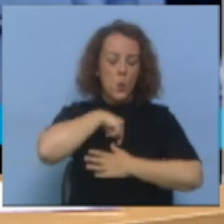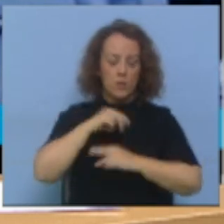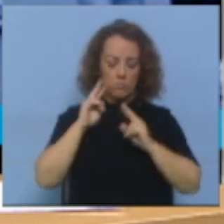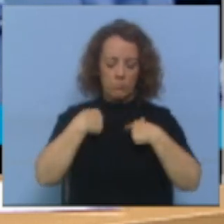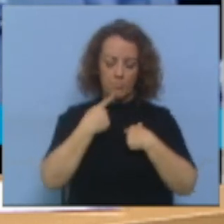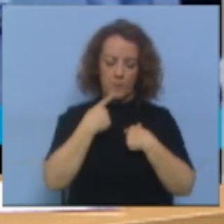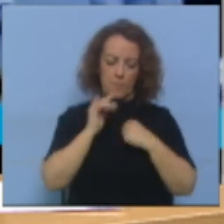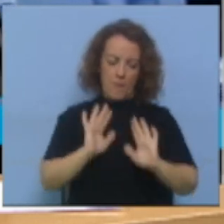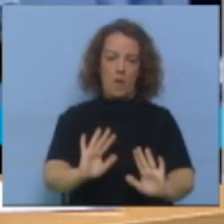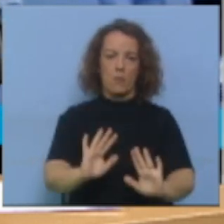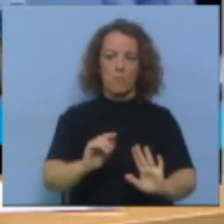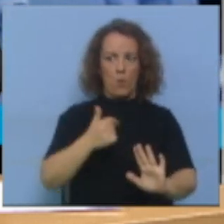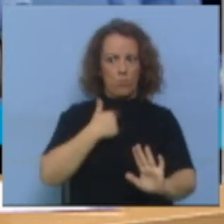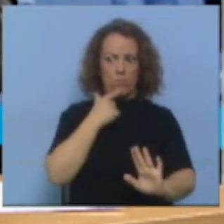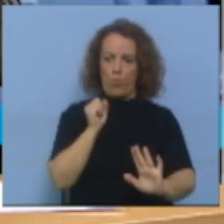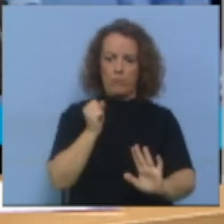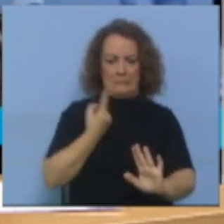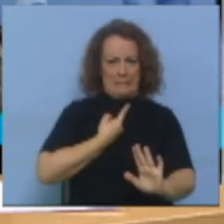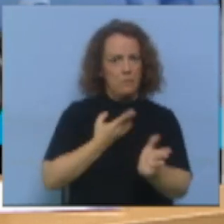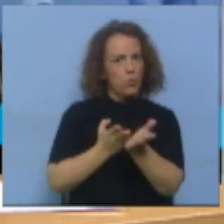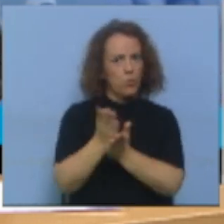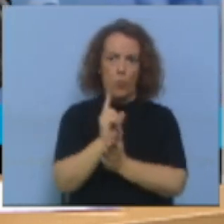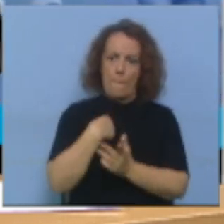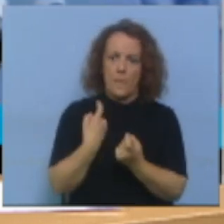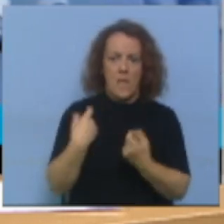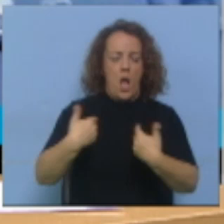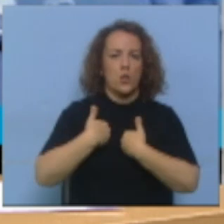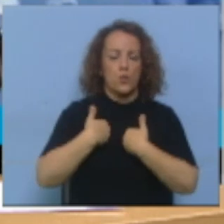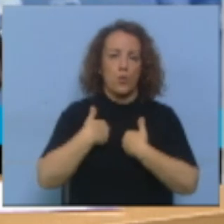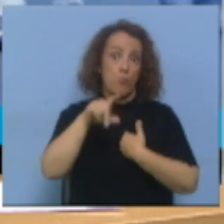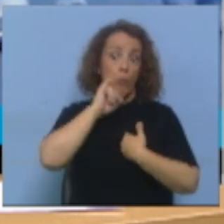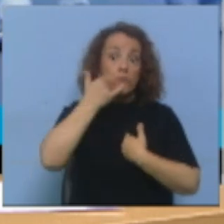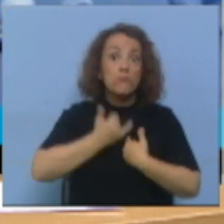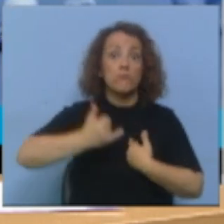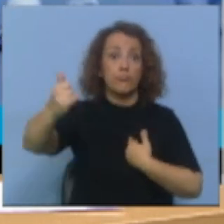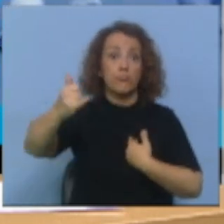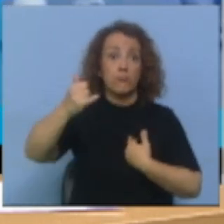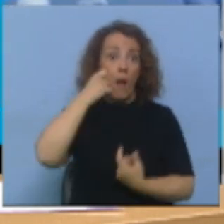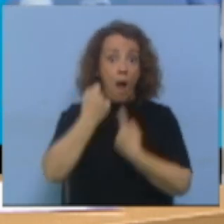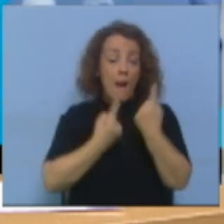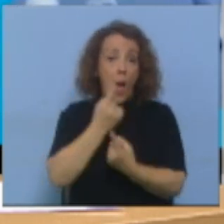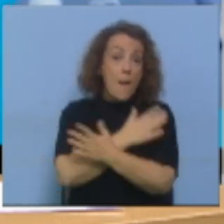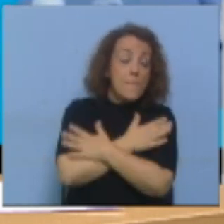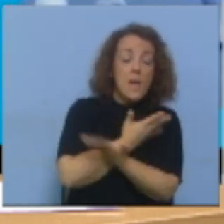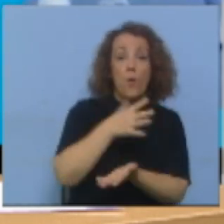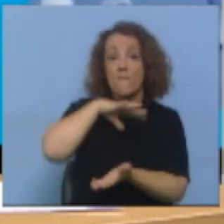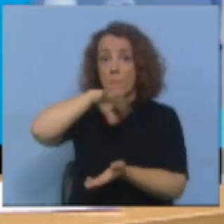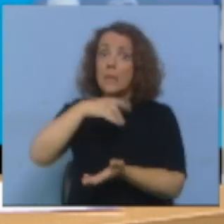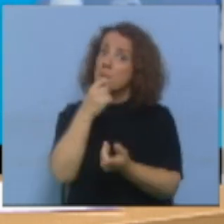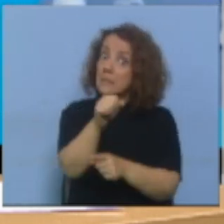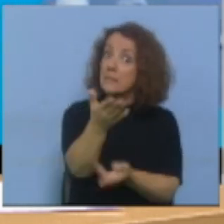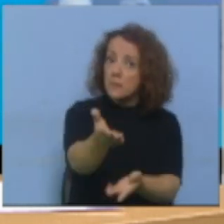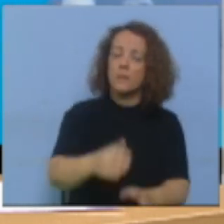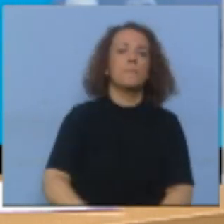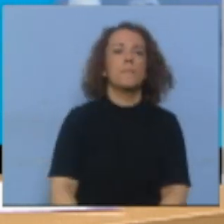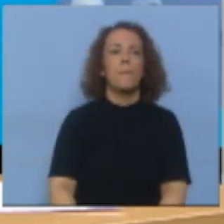assim, preciso de ajuda e vou procurar ajuda. Pegar no telefone, ir falando com amigos, com familiares. Isso mesmo. Nós